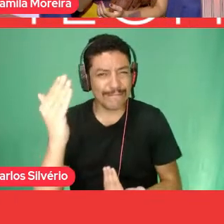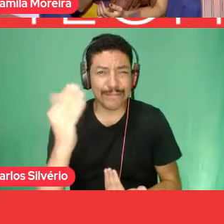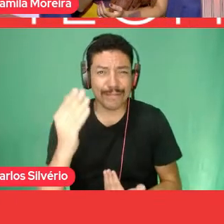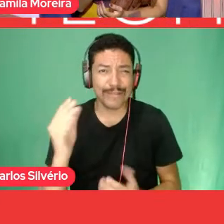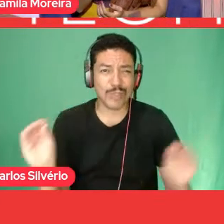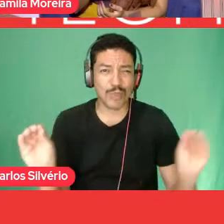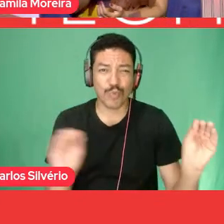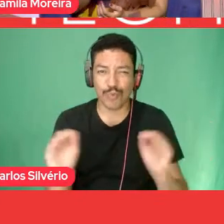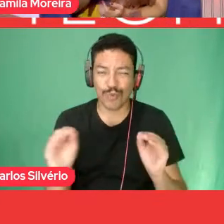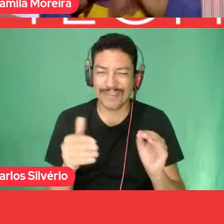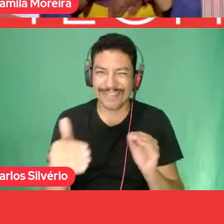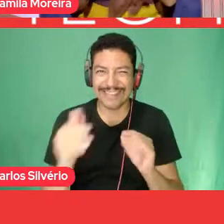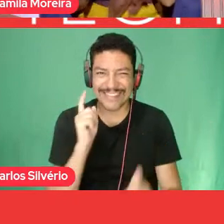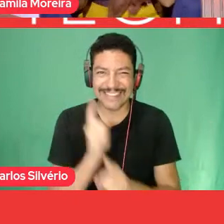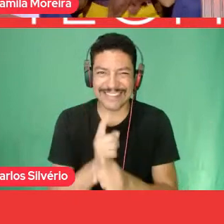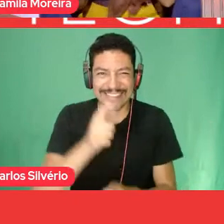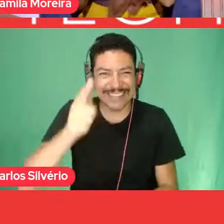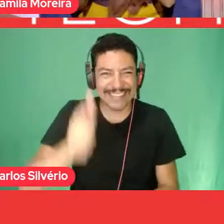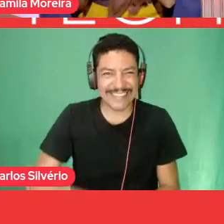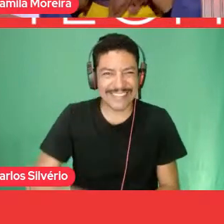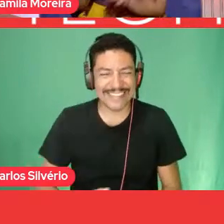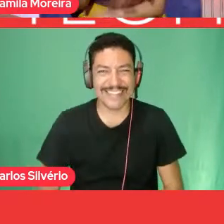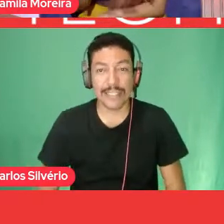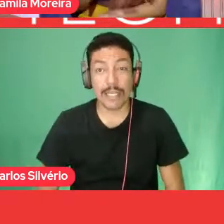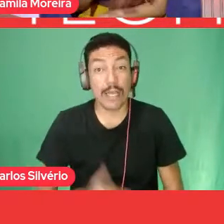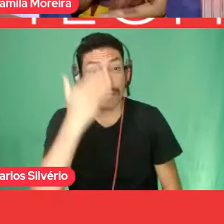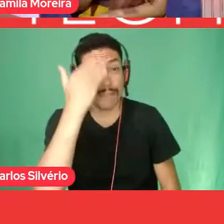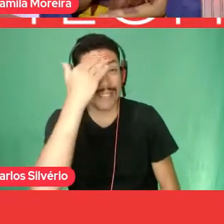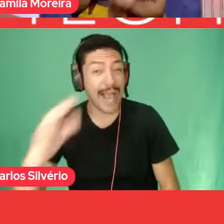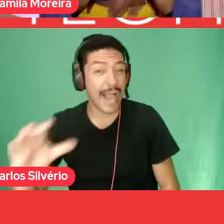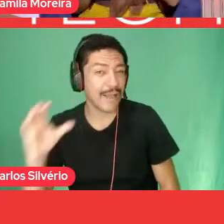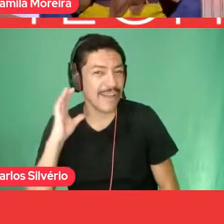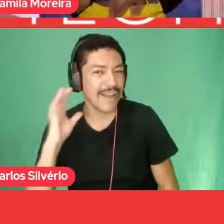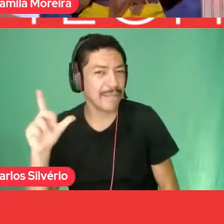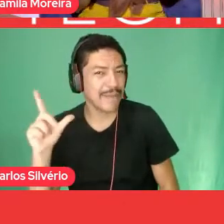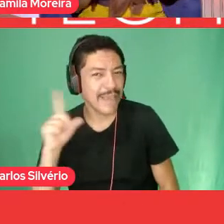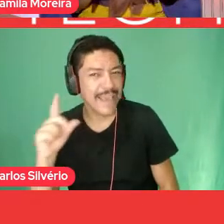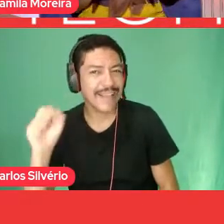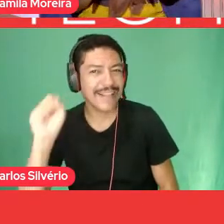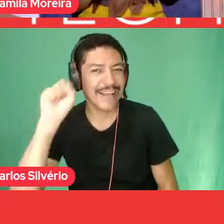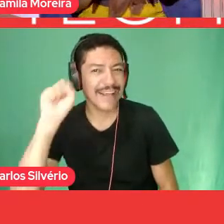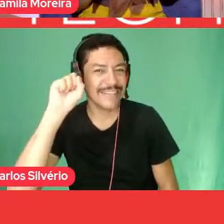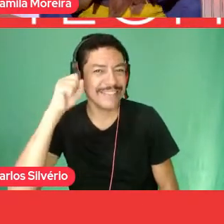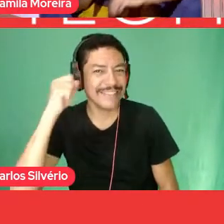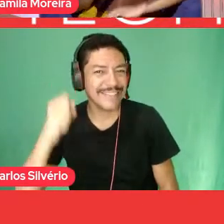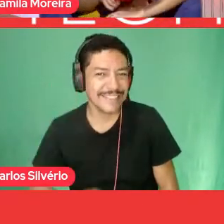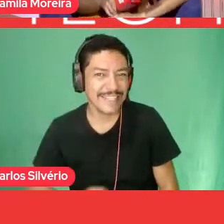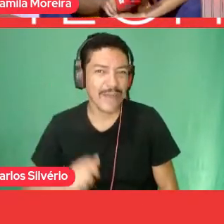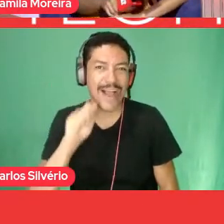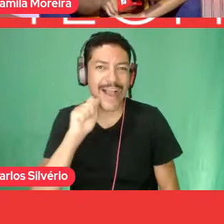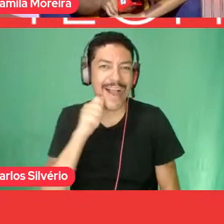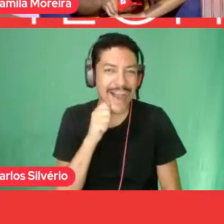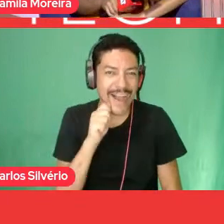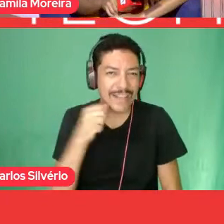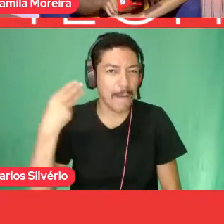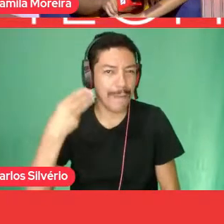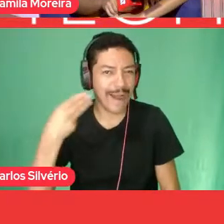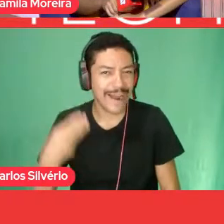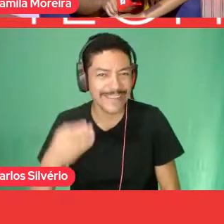nas próximas. Obrigada, Camila, Sil, Ana, Márcia, um prazer. Obrigada pela